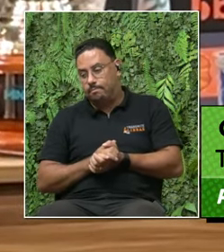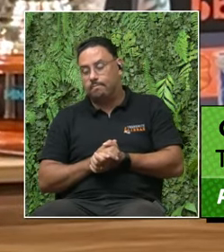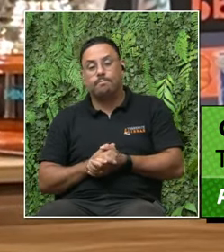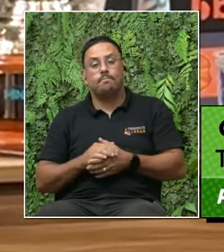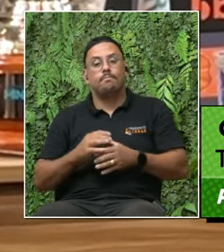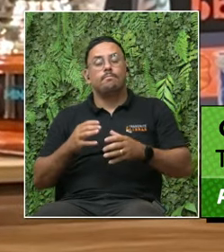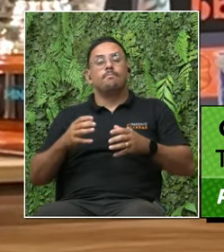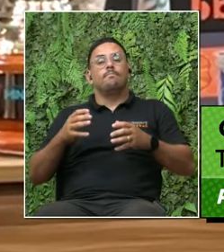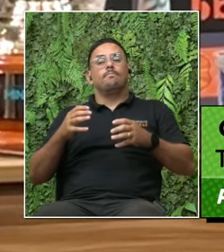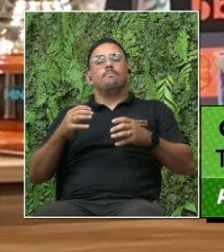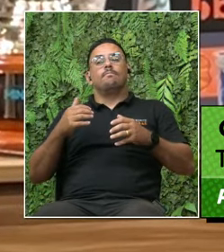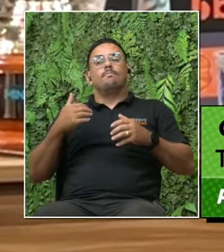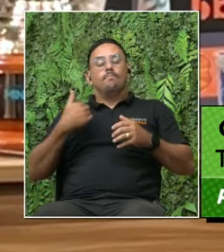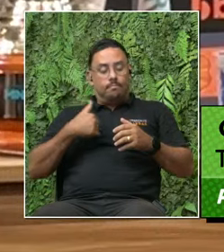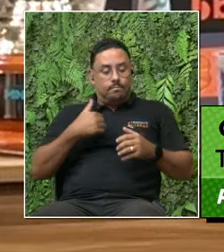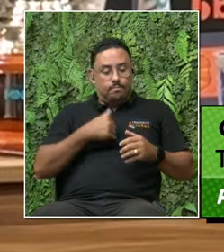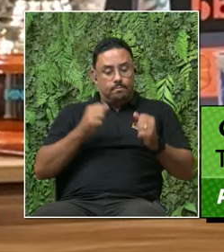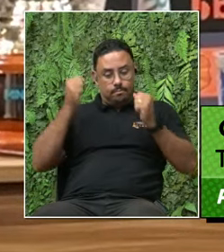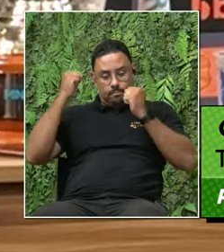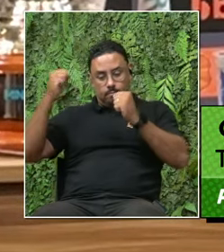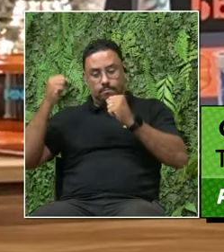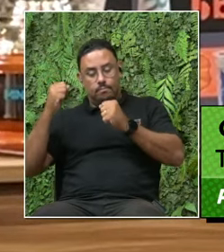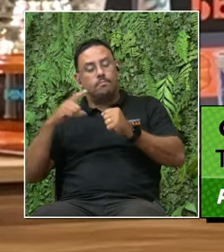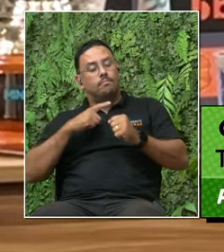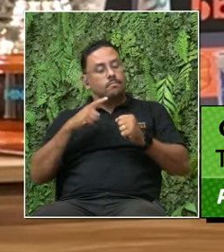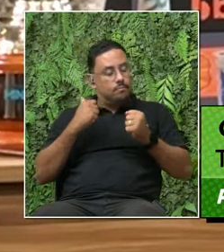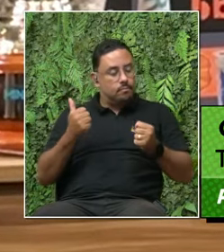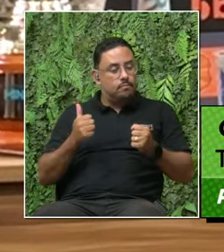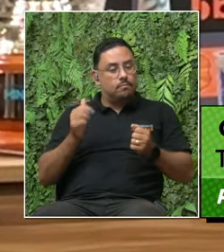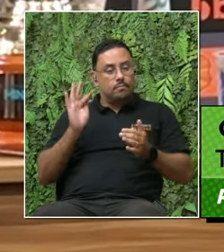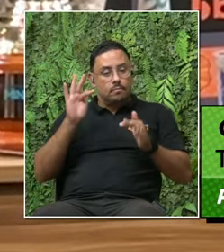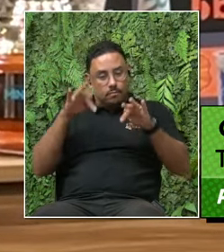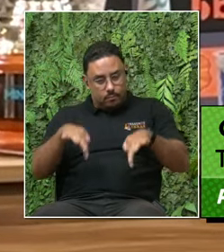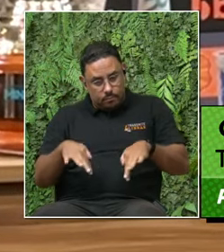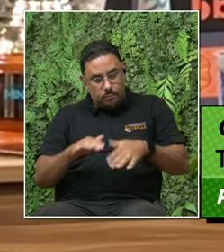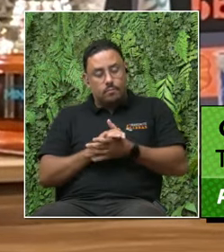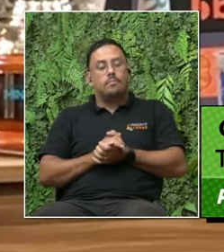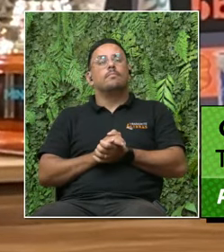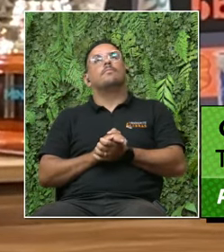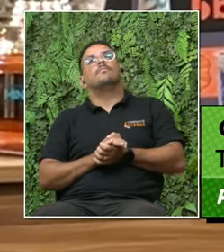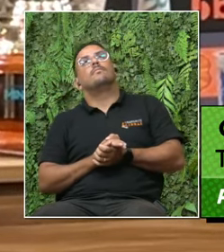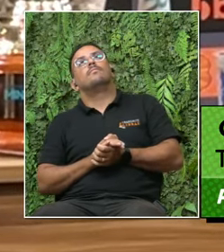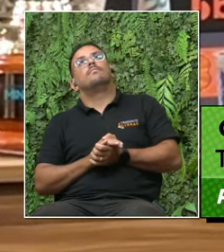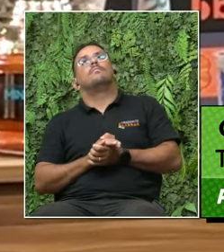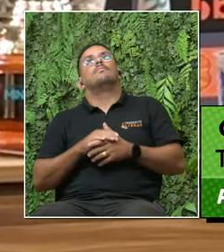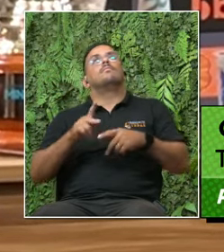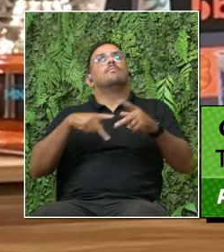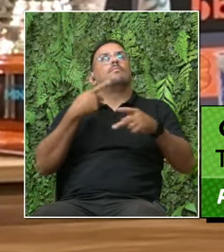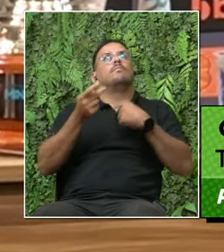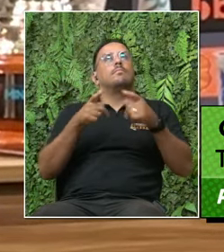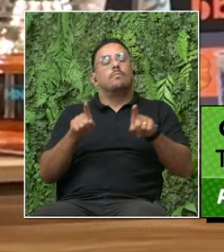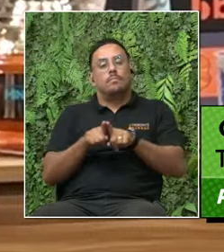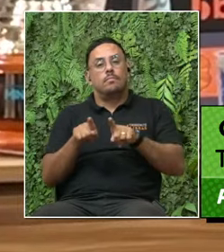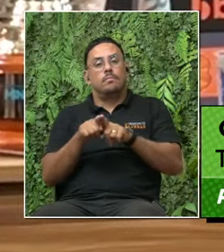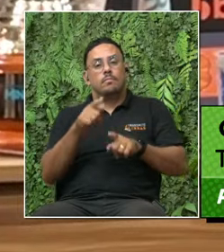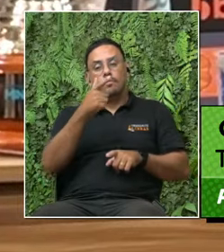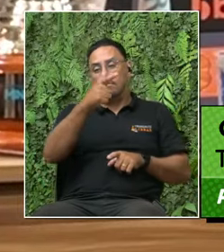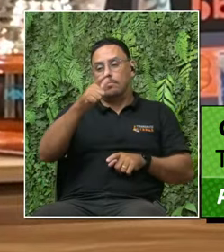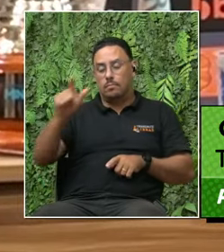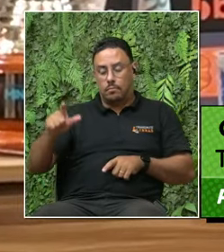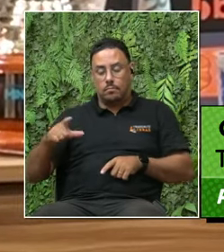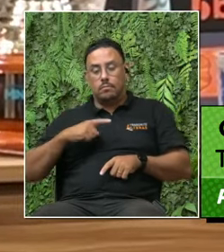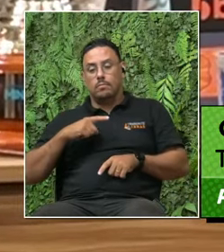S disfrute Dea final digo que nosotros con